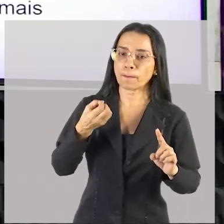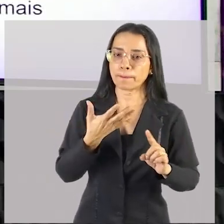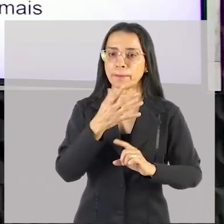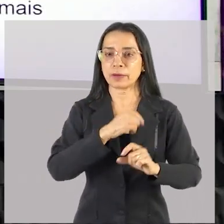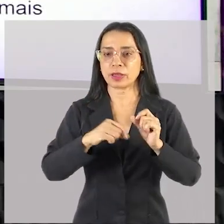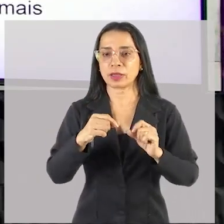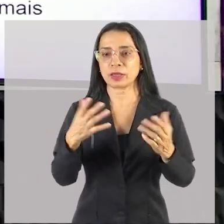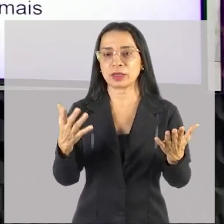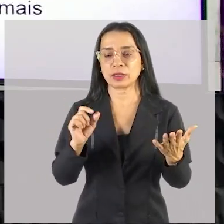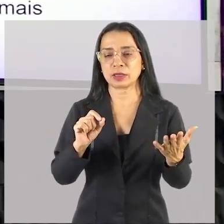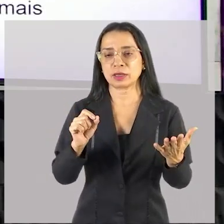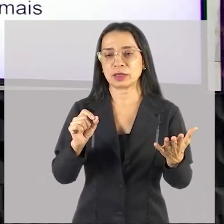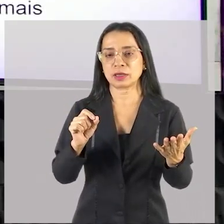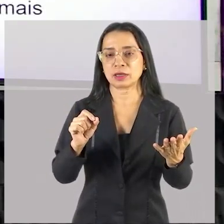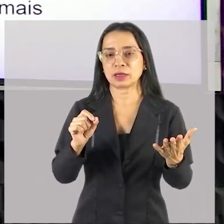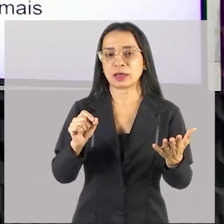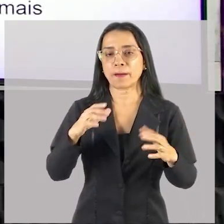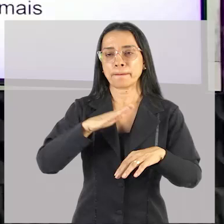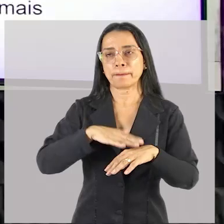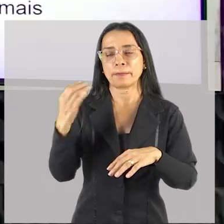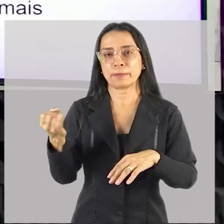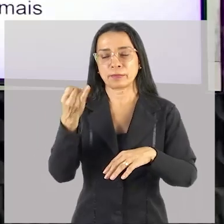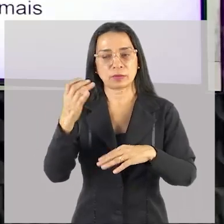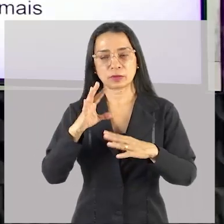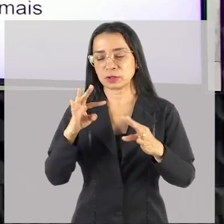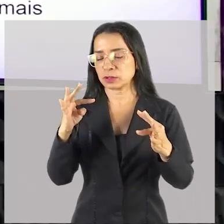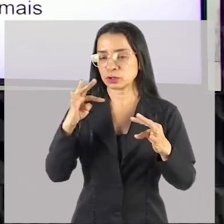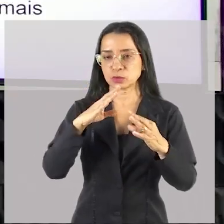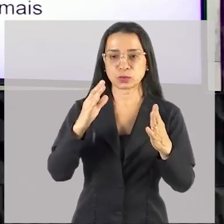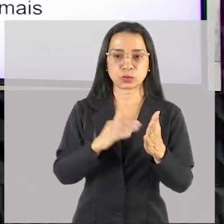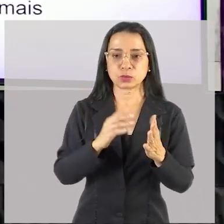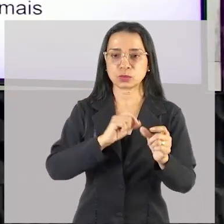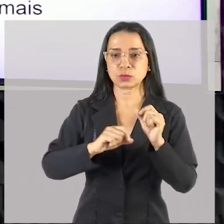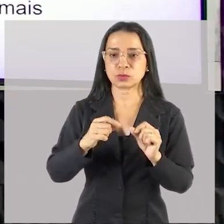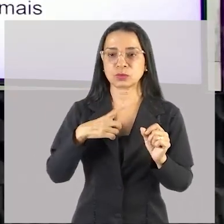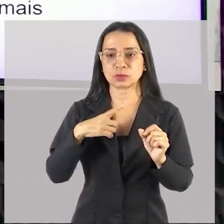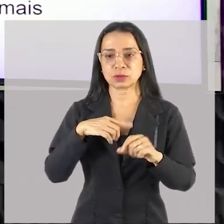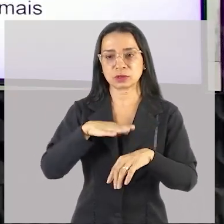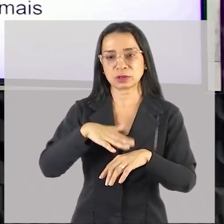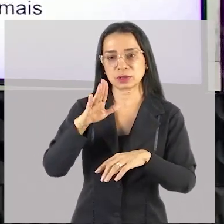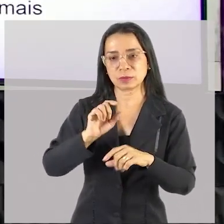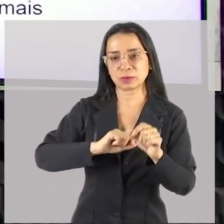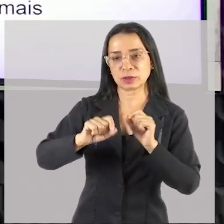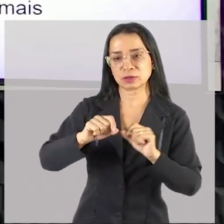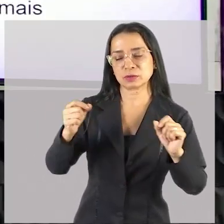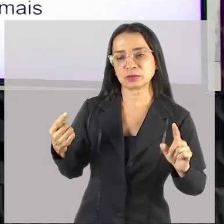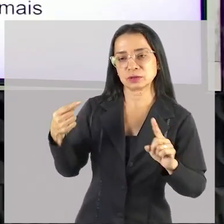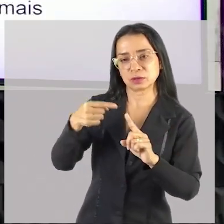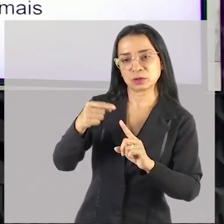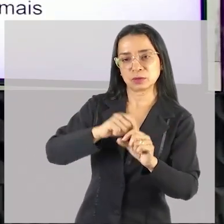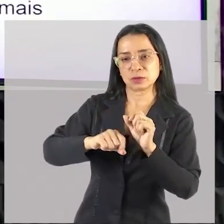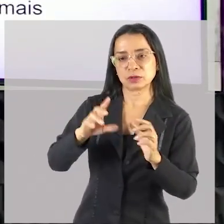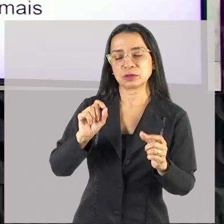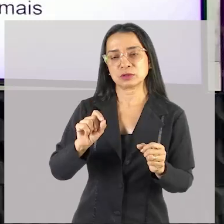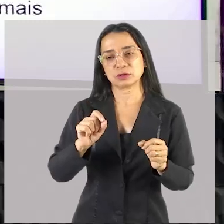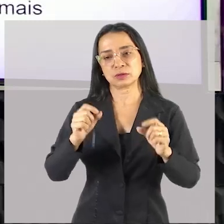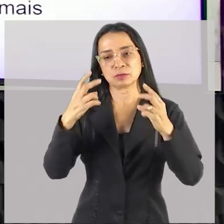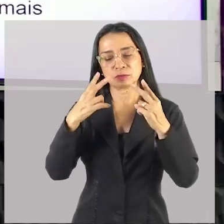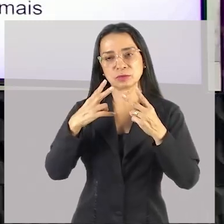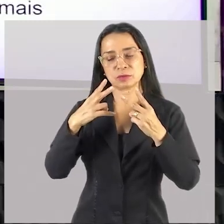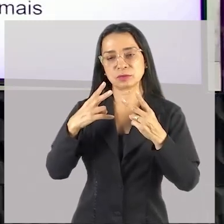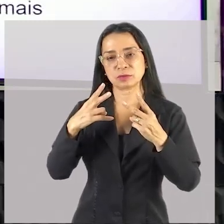ser humano. E também, né, o homem, enquanto conjunto, enquanto sociedade, ele também vai ter uma finalidade.